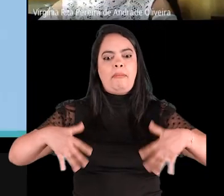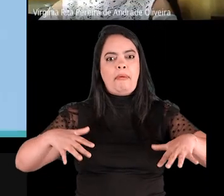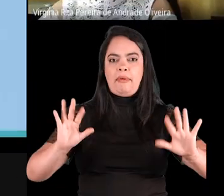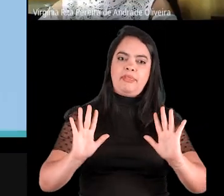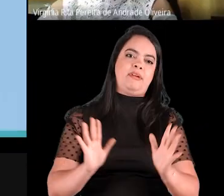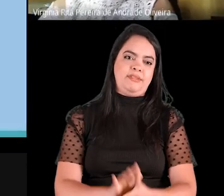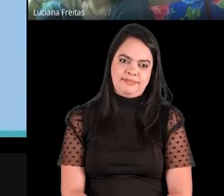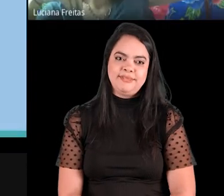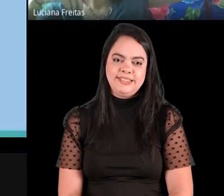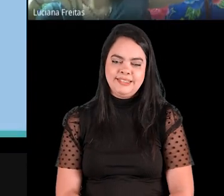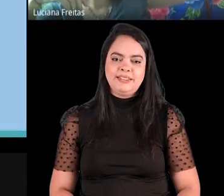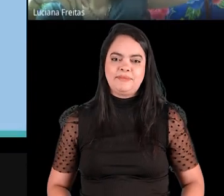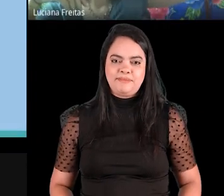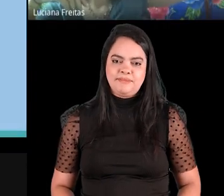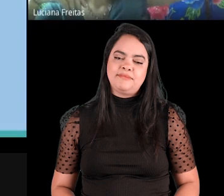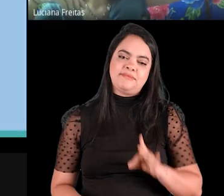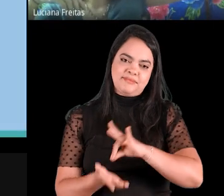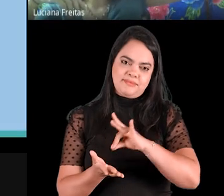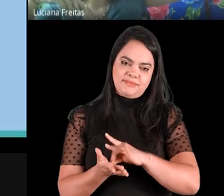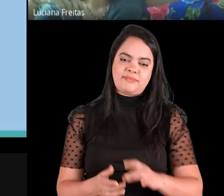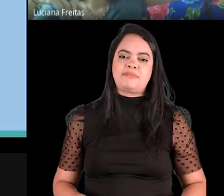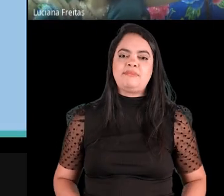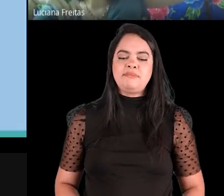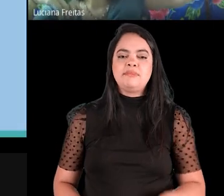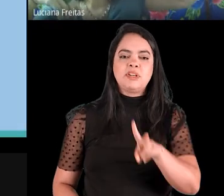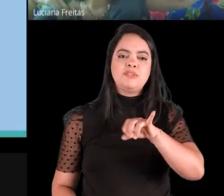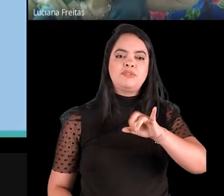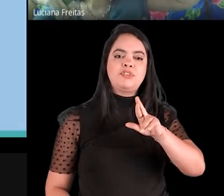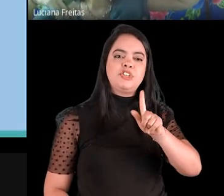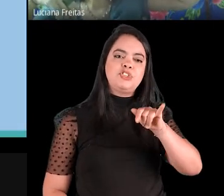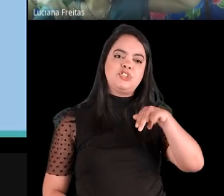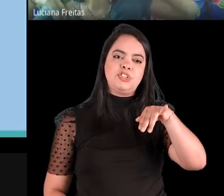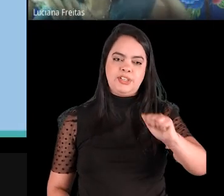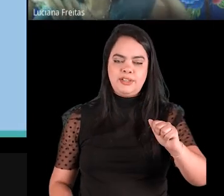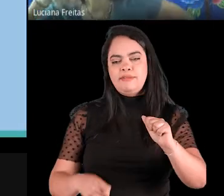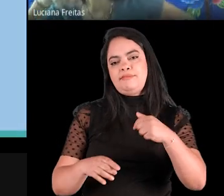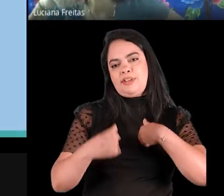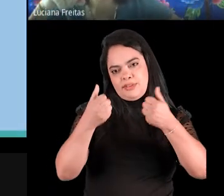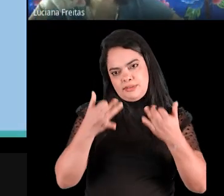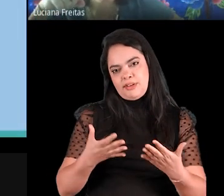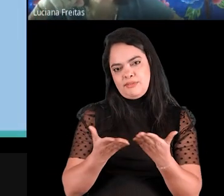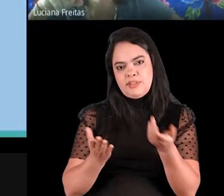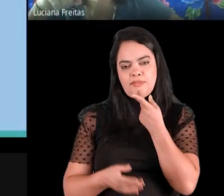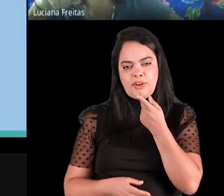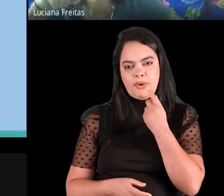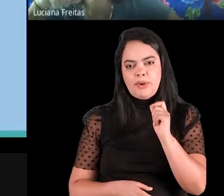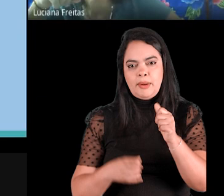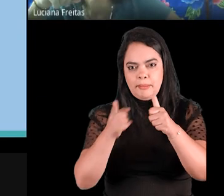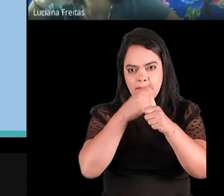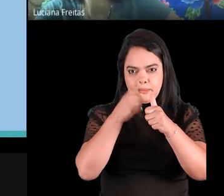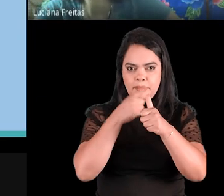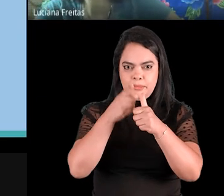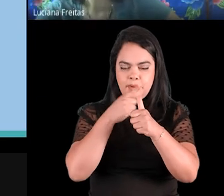mão. Eu falo muito isso. Agora, ô, Virgínia, só uma questão aí, quando você falou, esse primeiro tópico aí